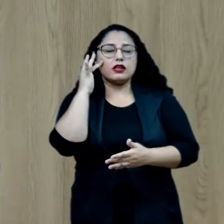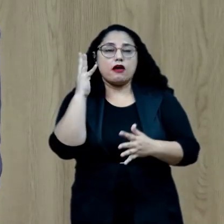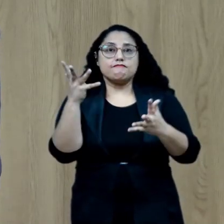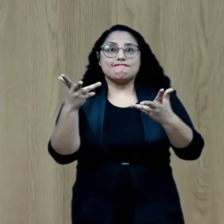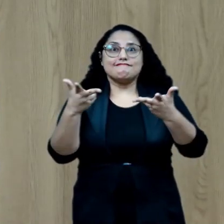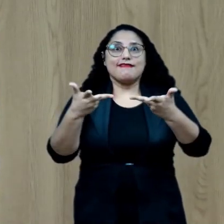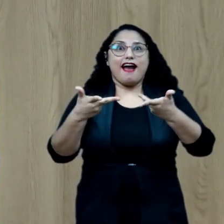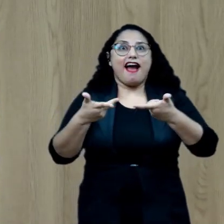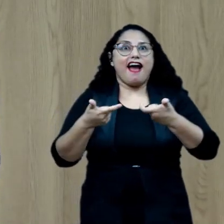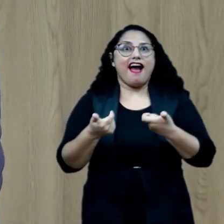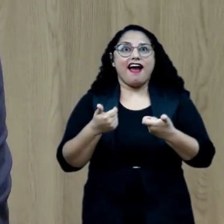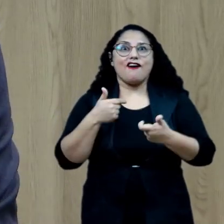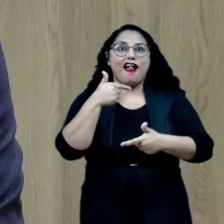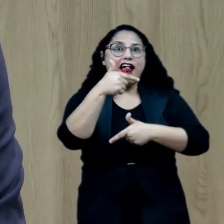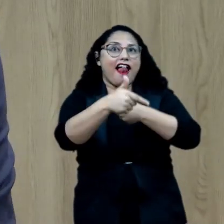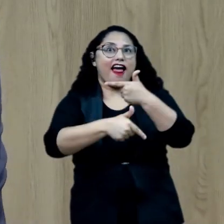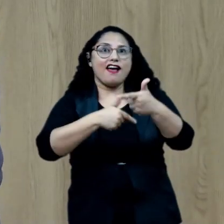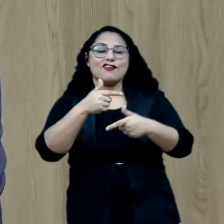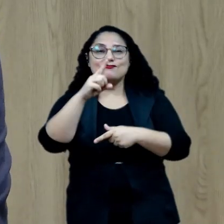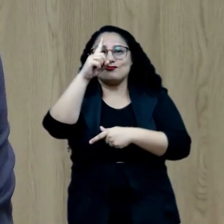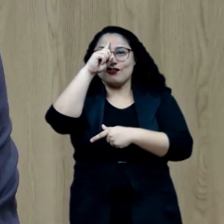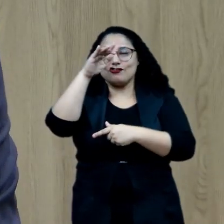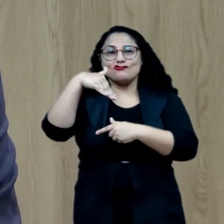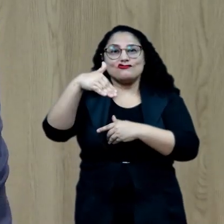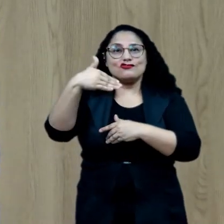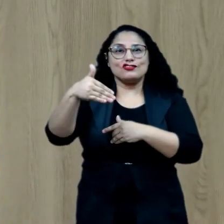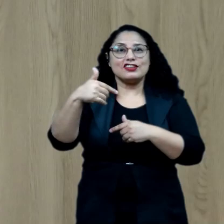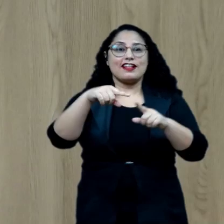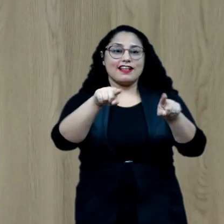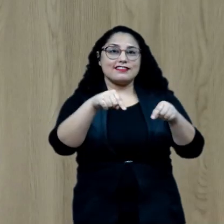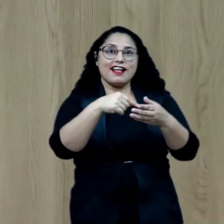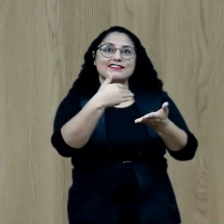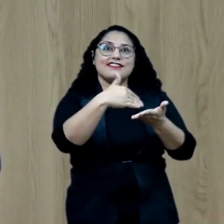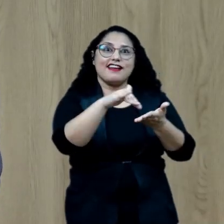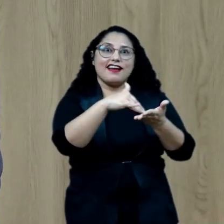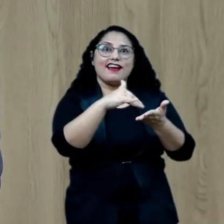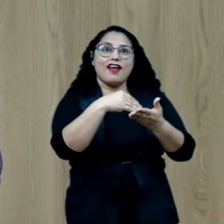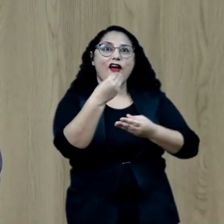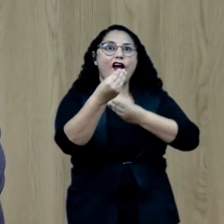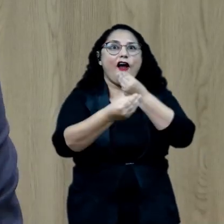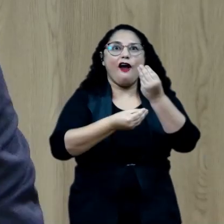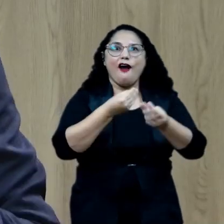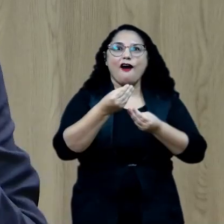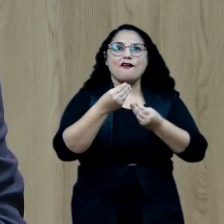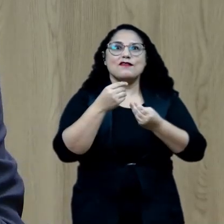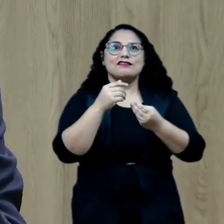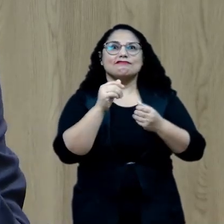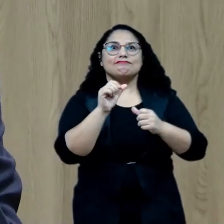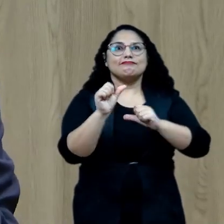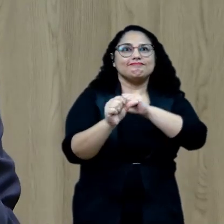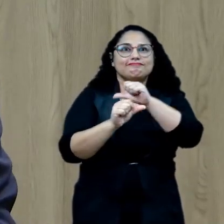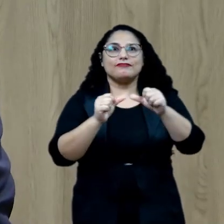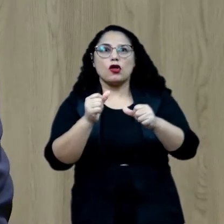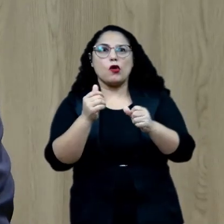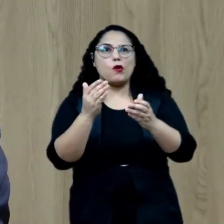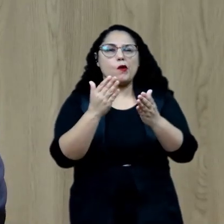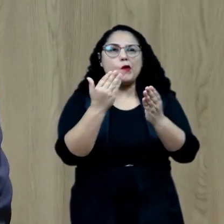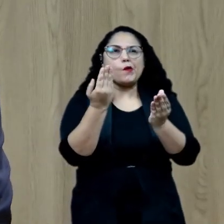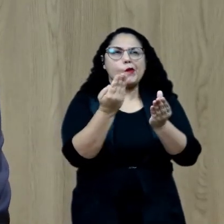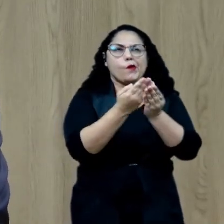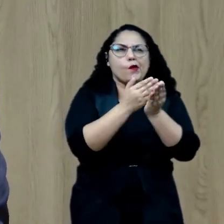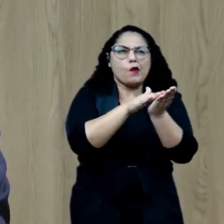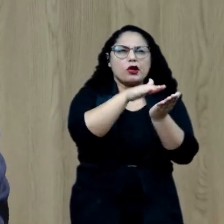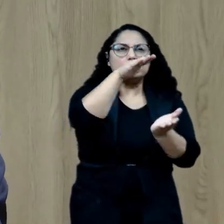máximo o modo como elas lidavam com o dia a dia no escritório e como elas desenrolavam todos os processos com